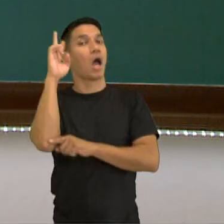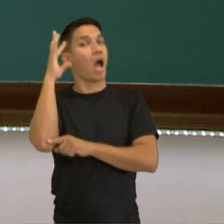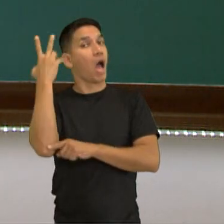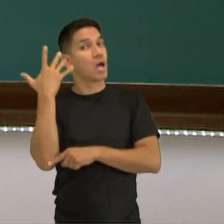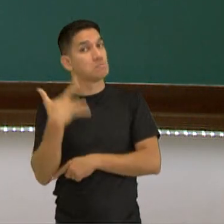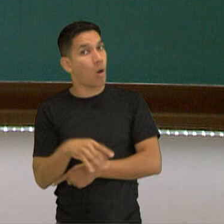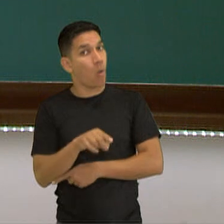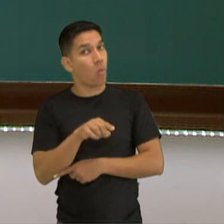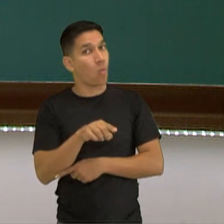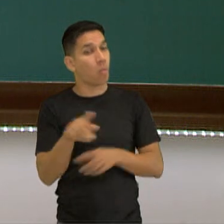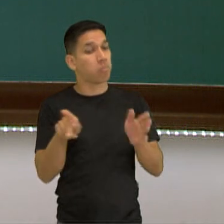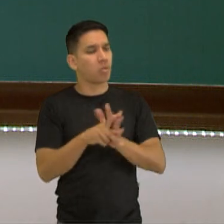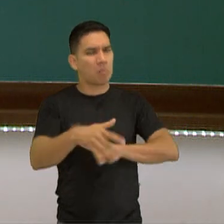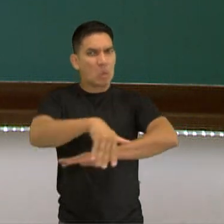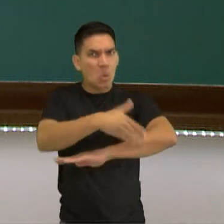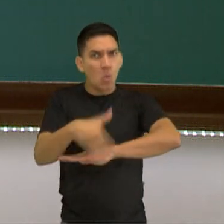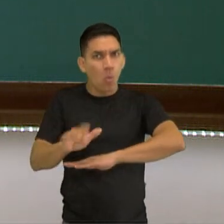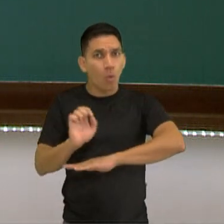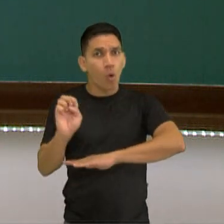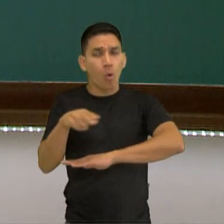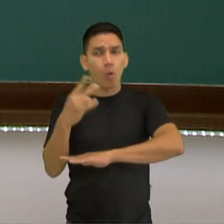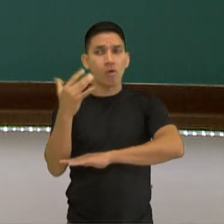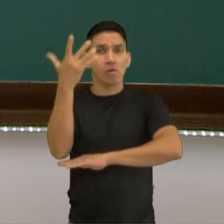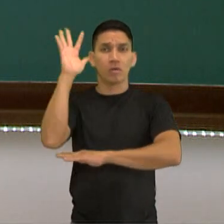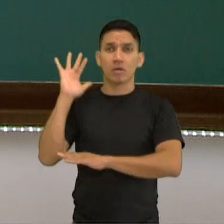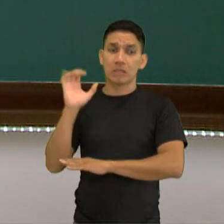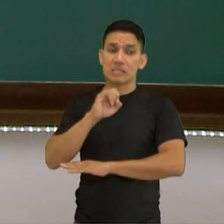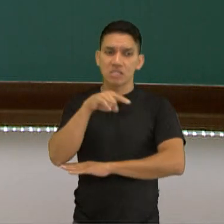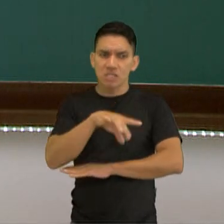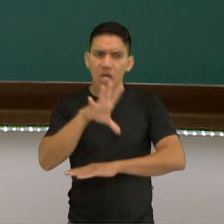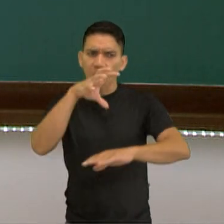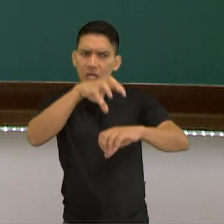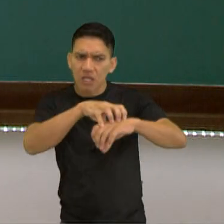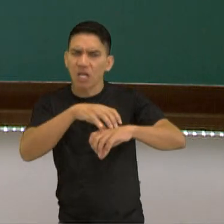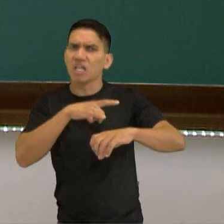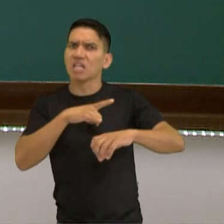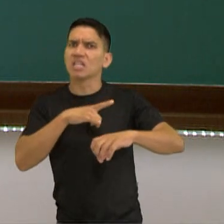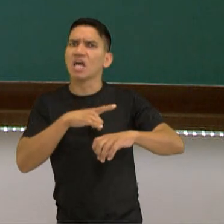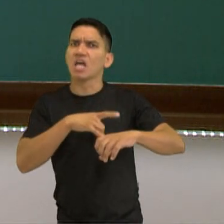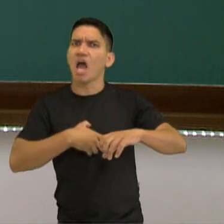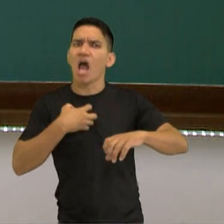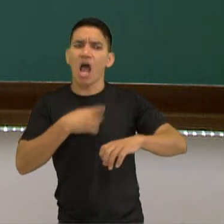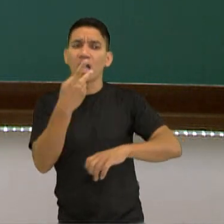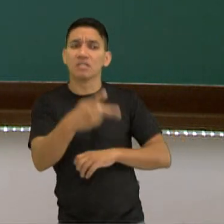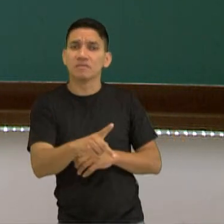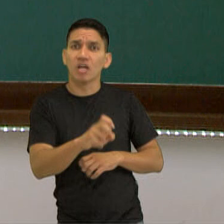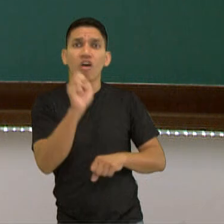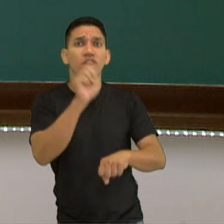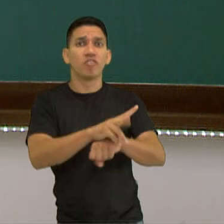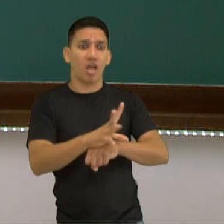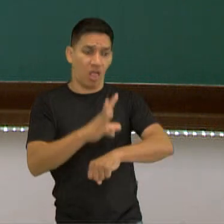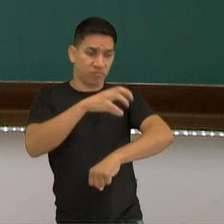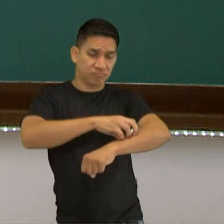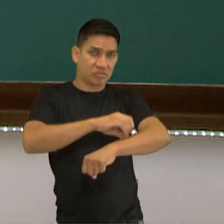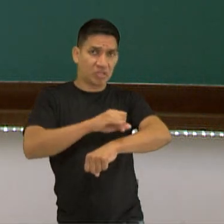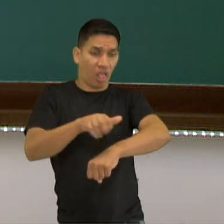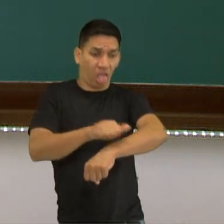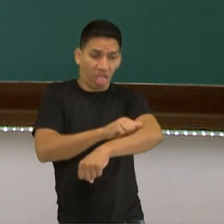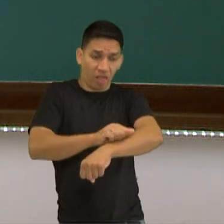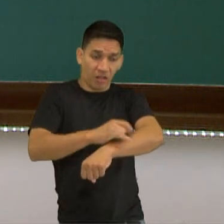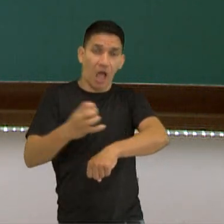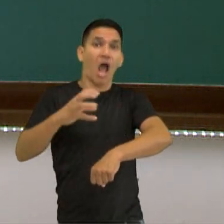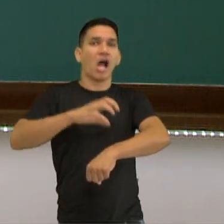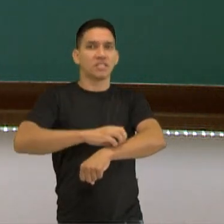animal silvestre. E se ele tiver raiva? Fazendo o curativo, não vai adiantar. O vírus adentrou o seu corpo. Por